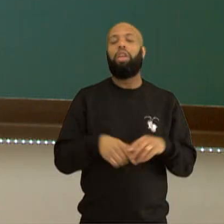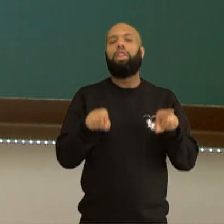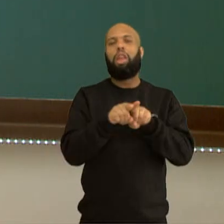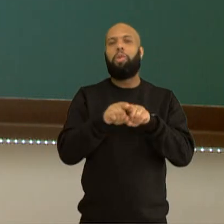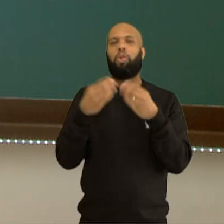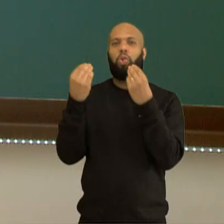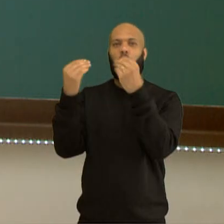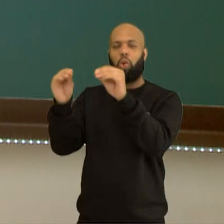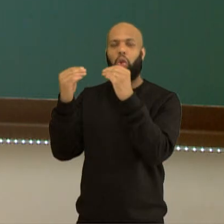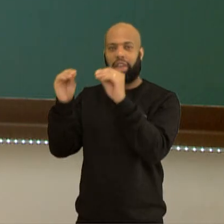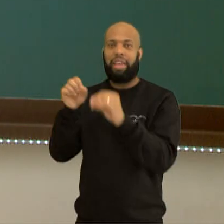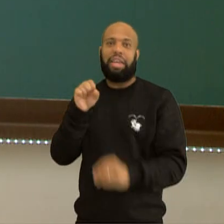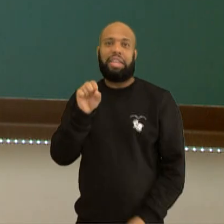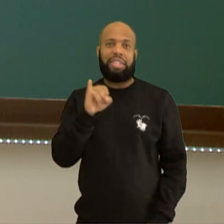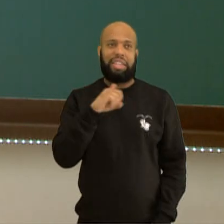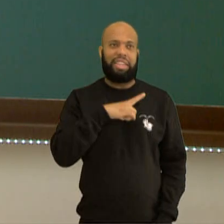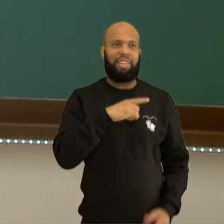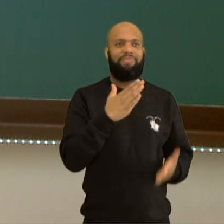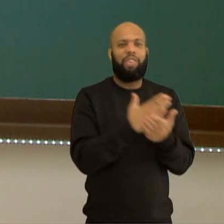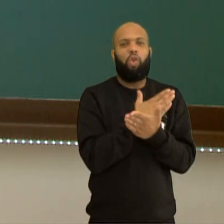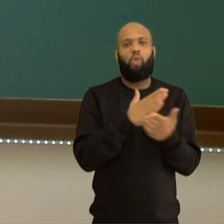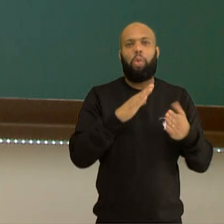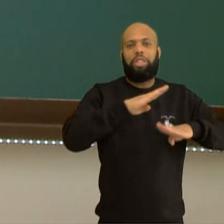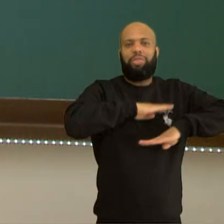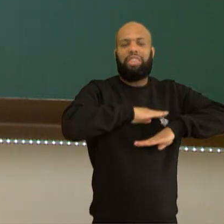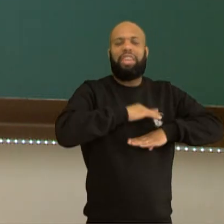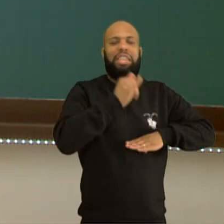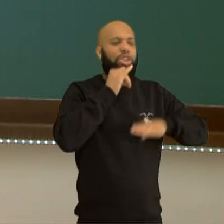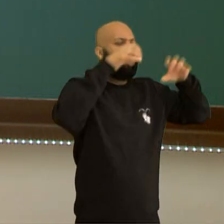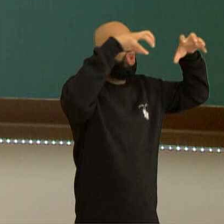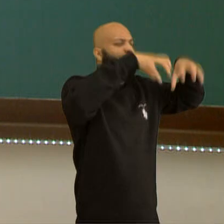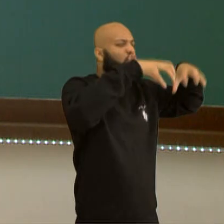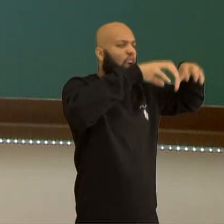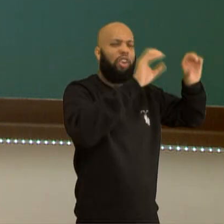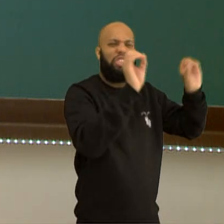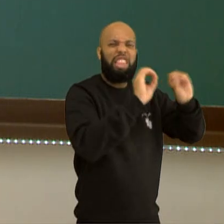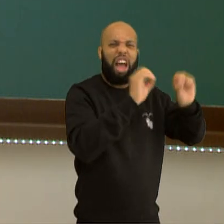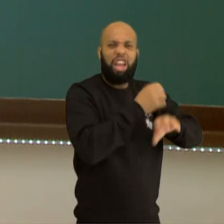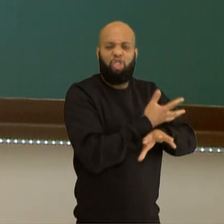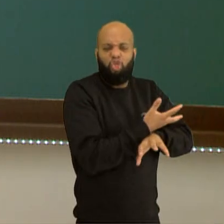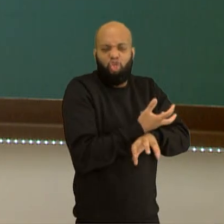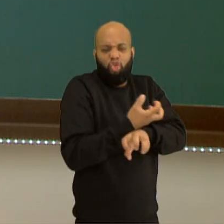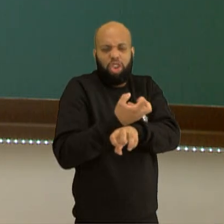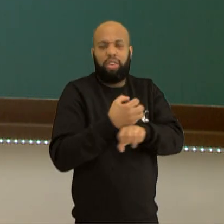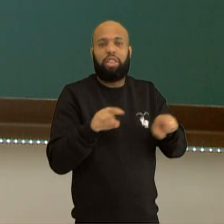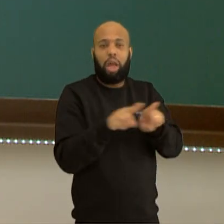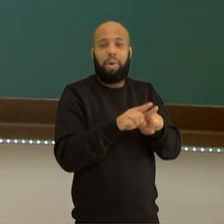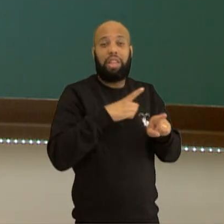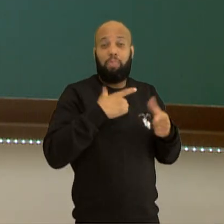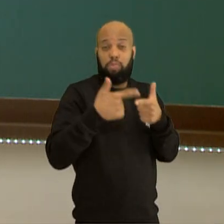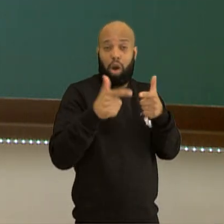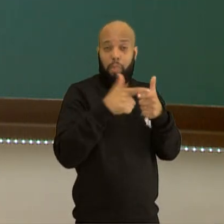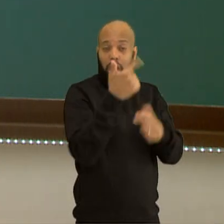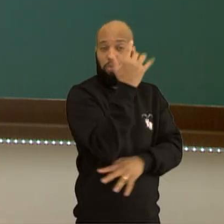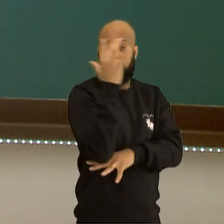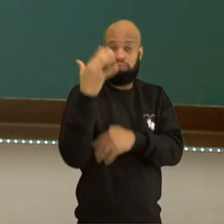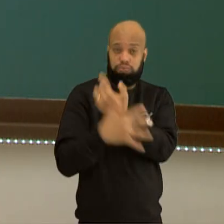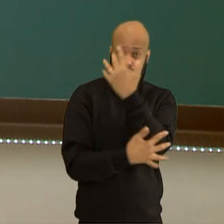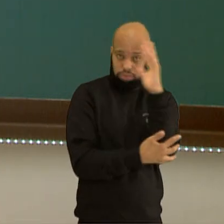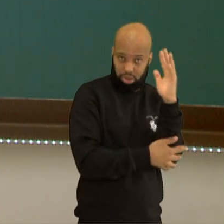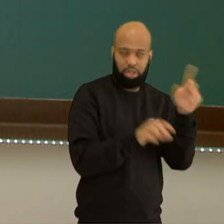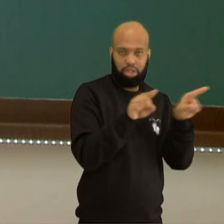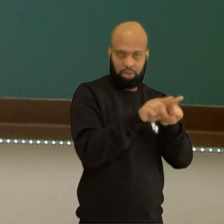coloquei para fugir de situações como as secas ou desastres naturais. Nós temos a situação clássica aí